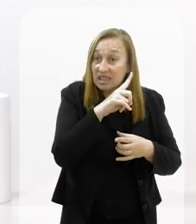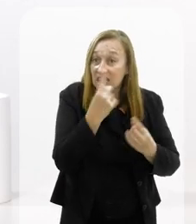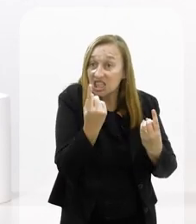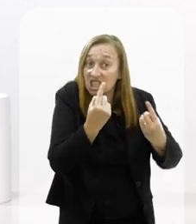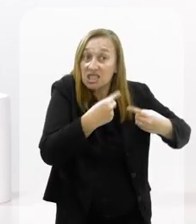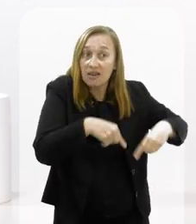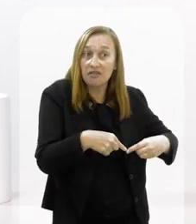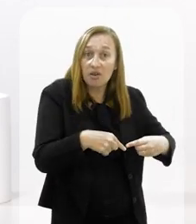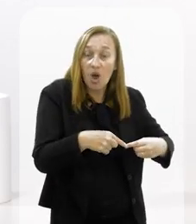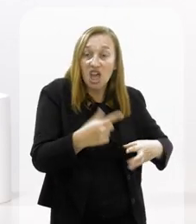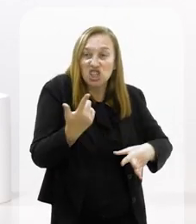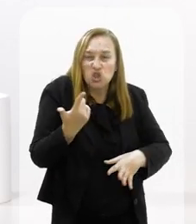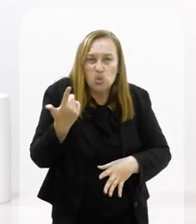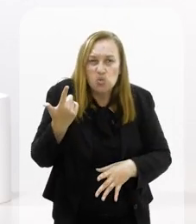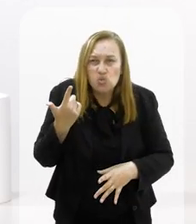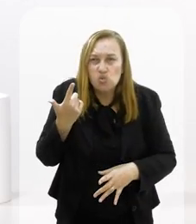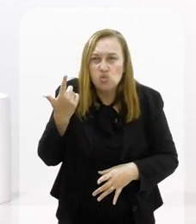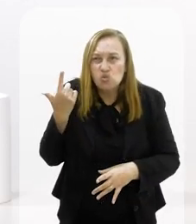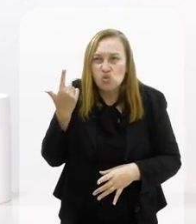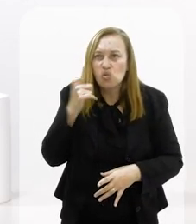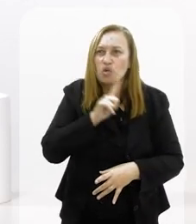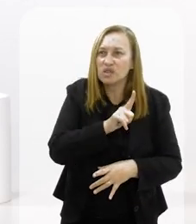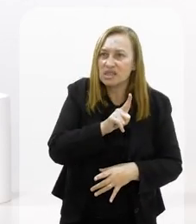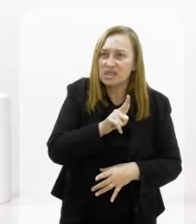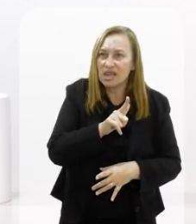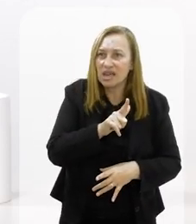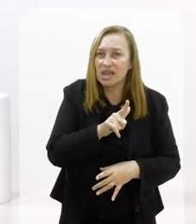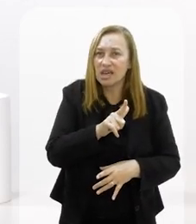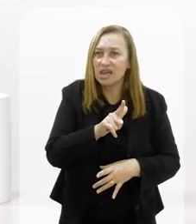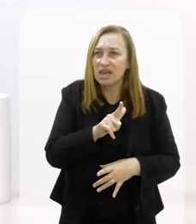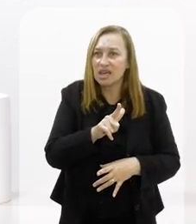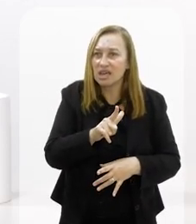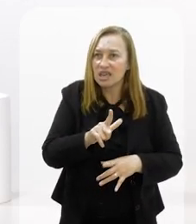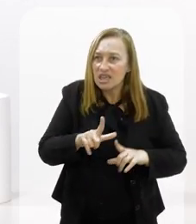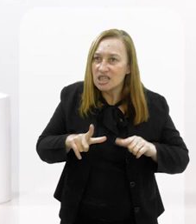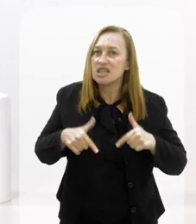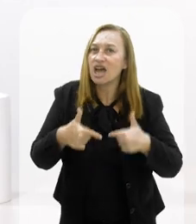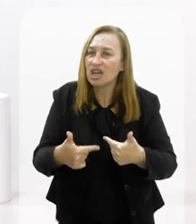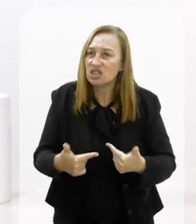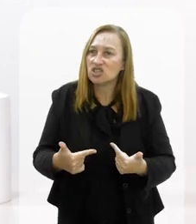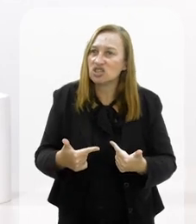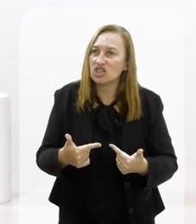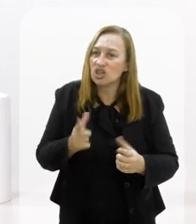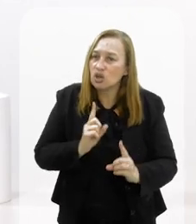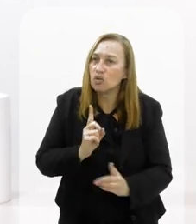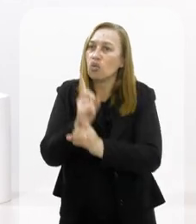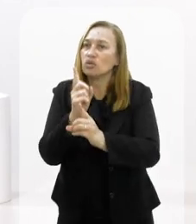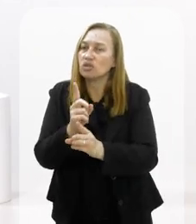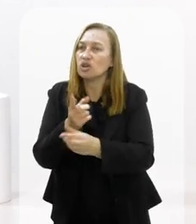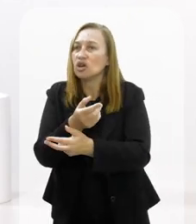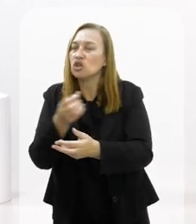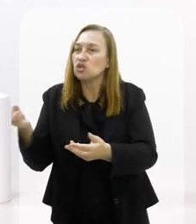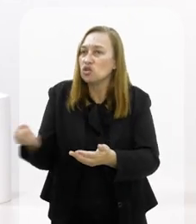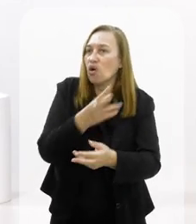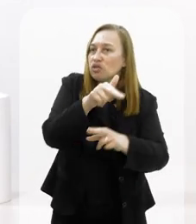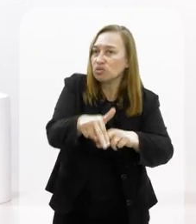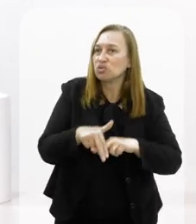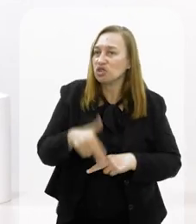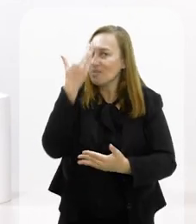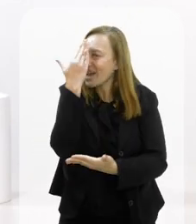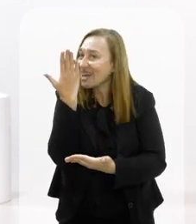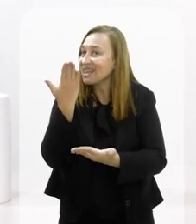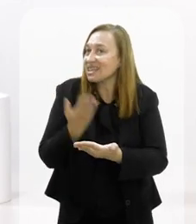de desafios e a gente consegue ter êxito eu acho que a gente encontra novas razões